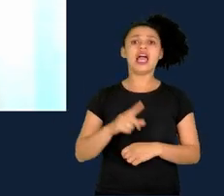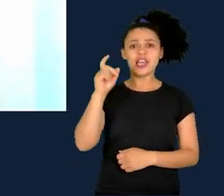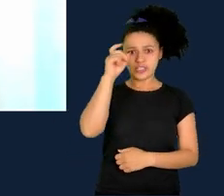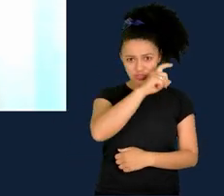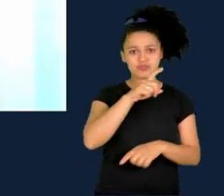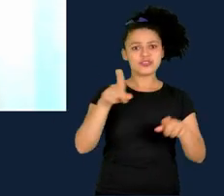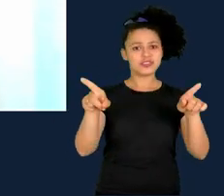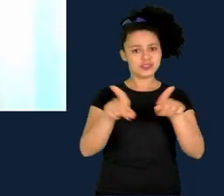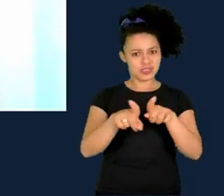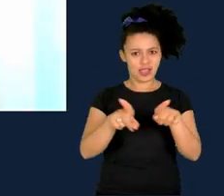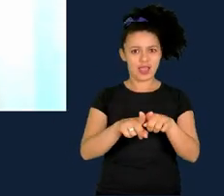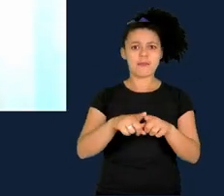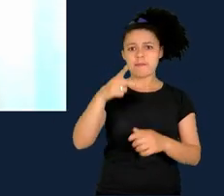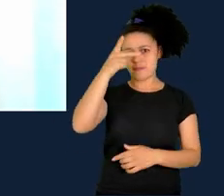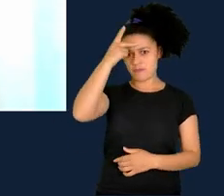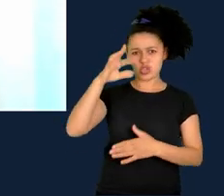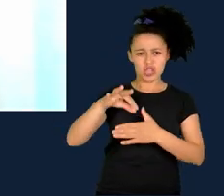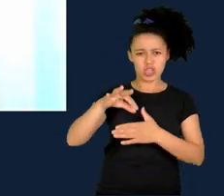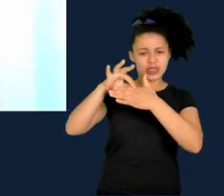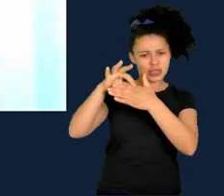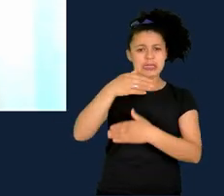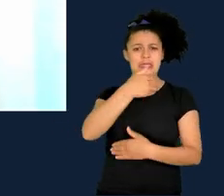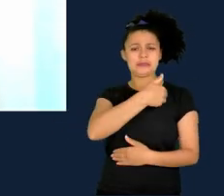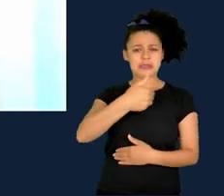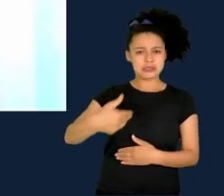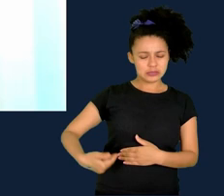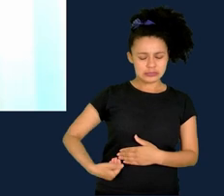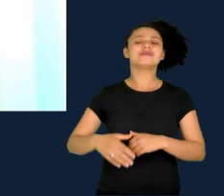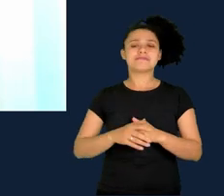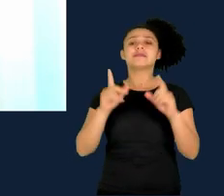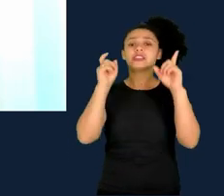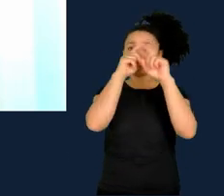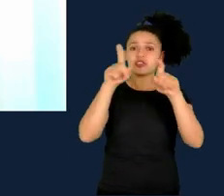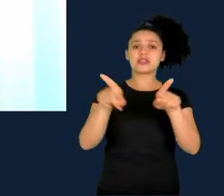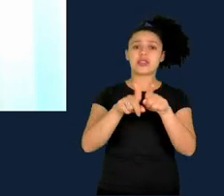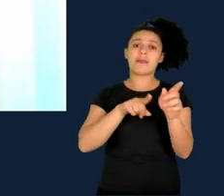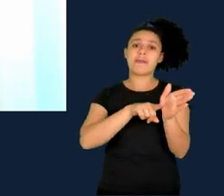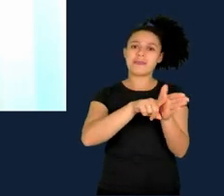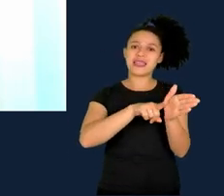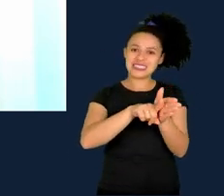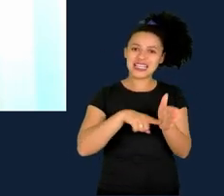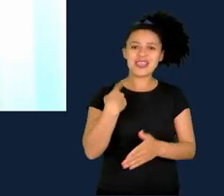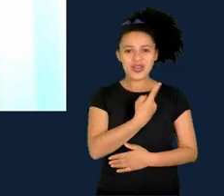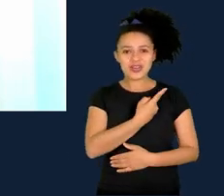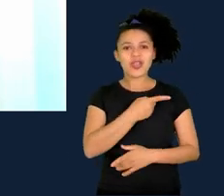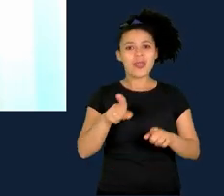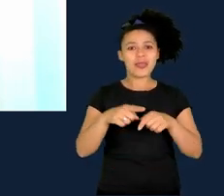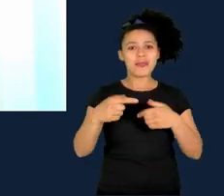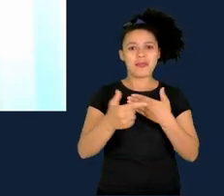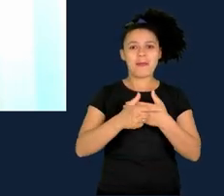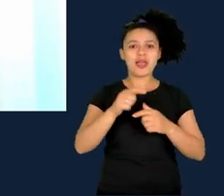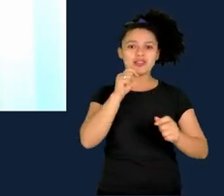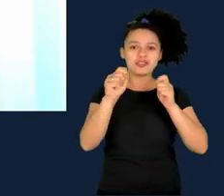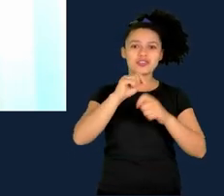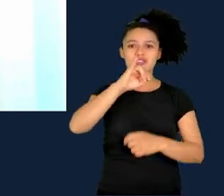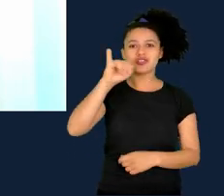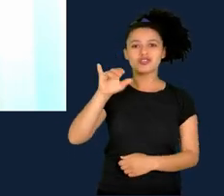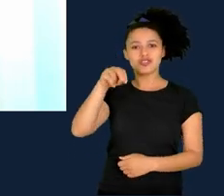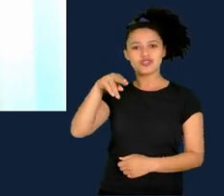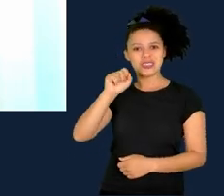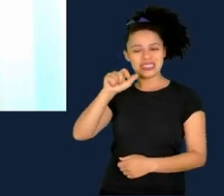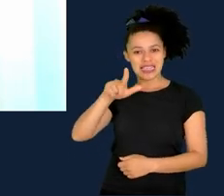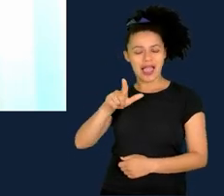governadores é difícil fazer isso, e é muito difícil para pesquisadores e jornalistas, porque com frequência os conjuntos de